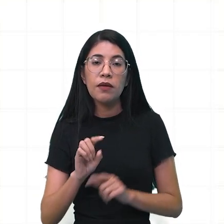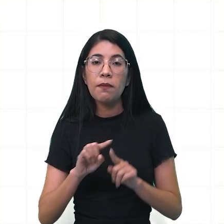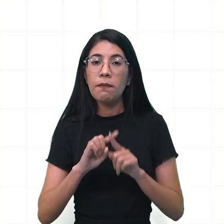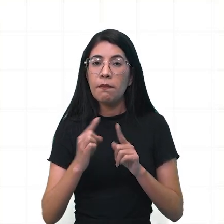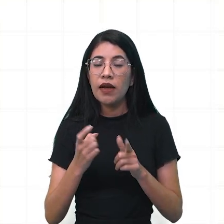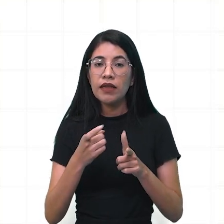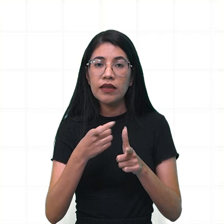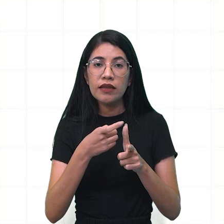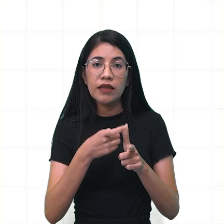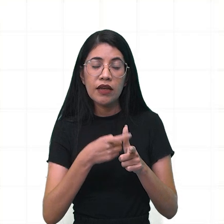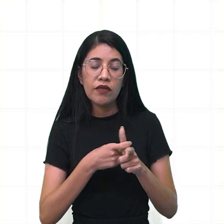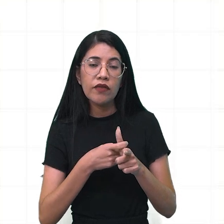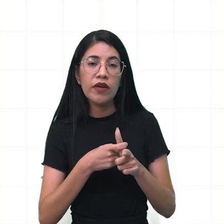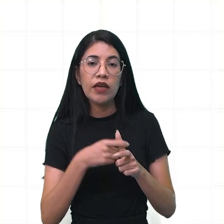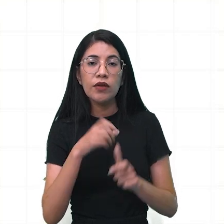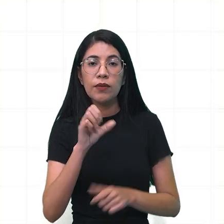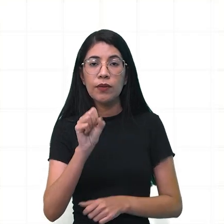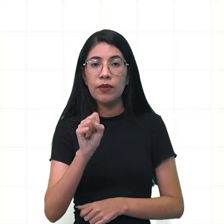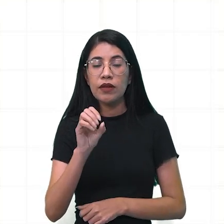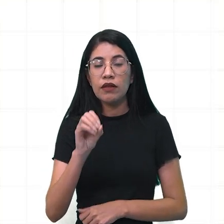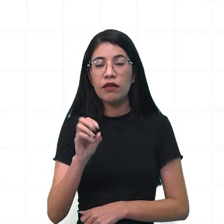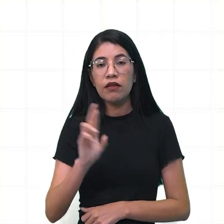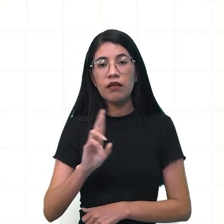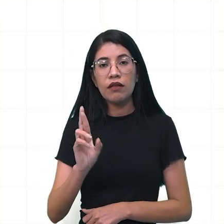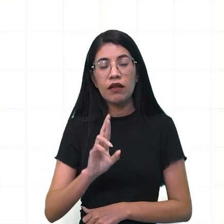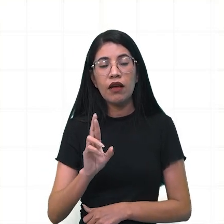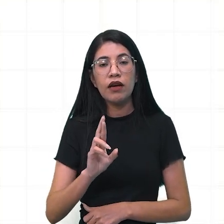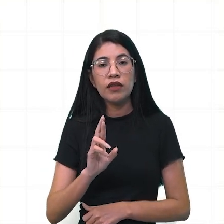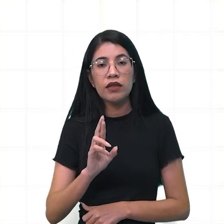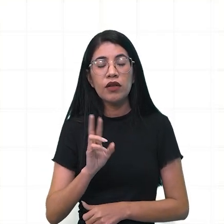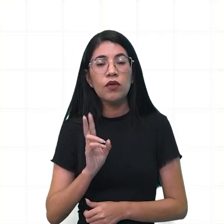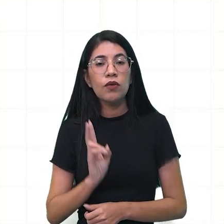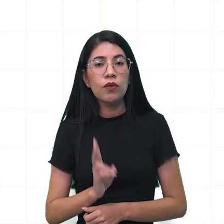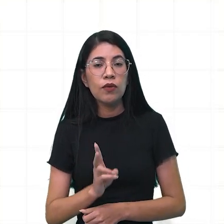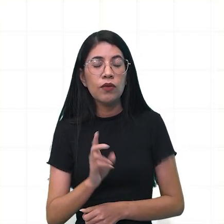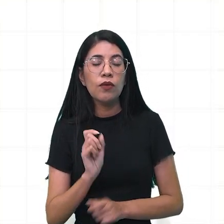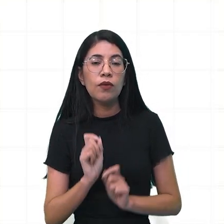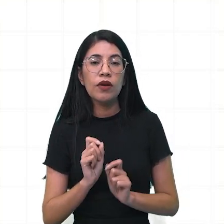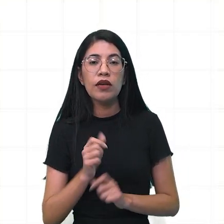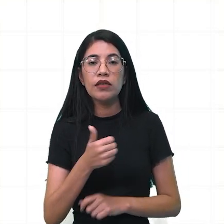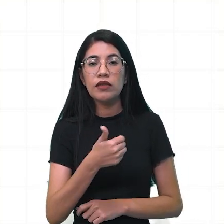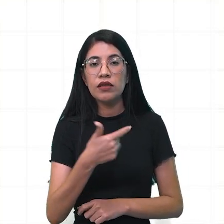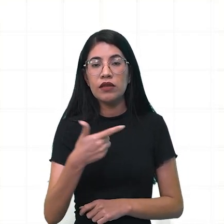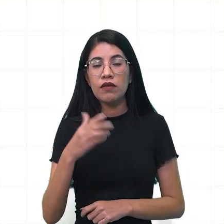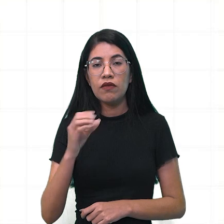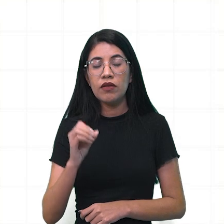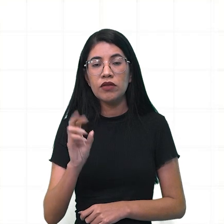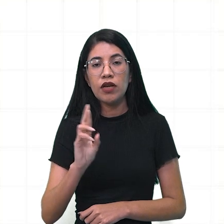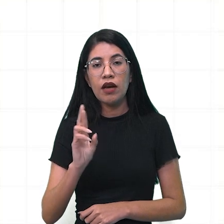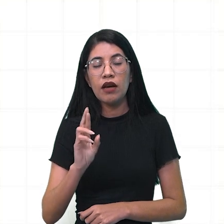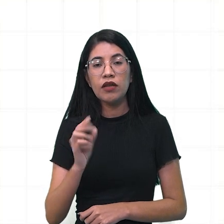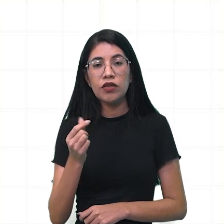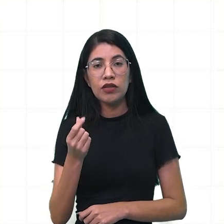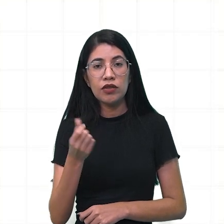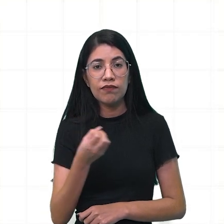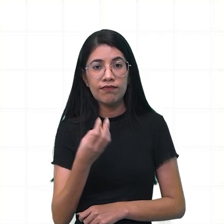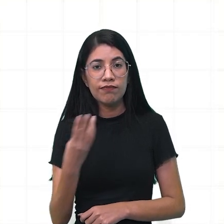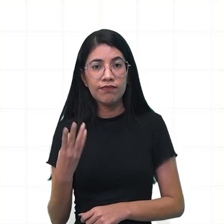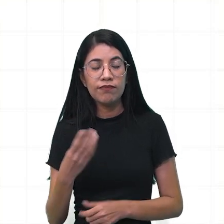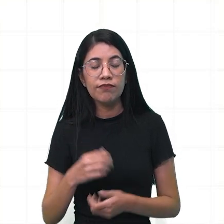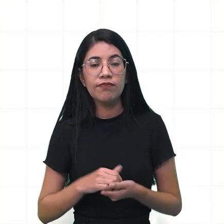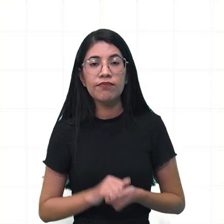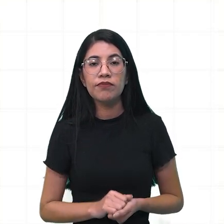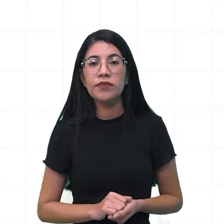devia ela Já devia r$ 80 sobraram só 120 de saldo